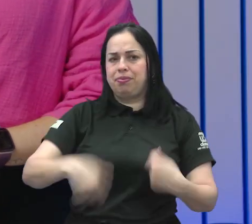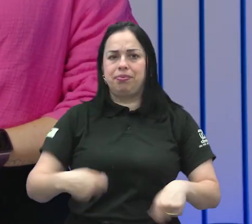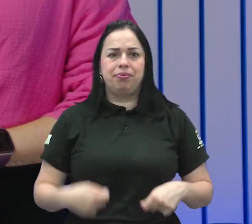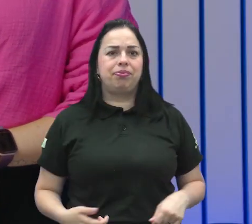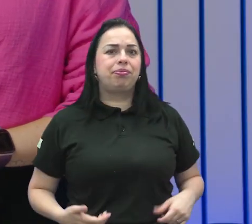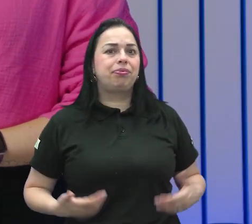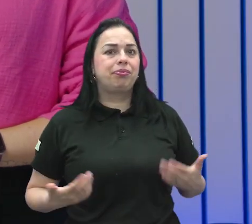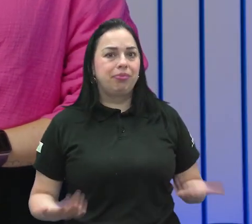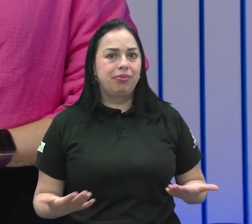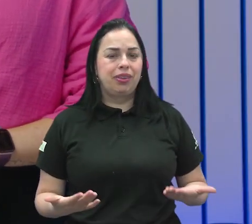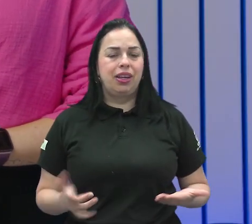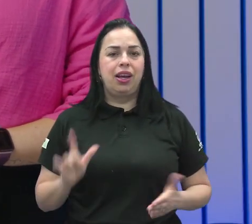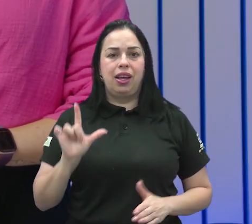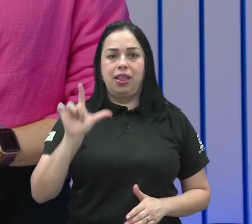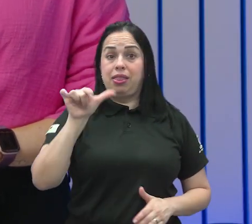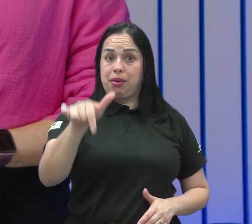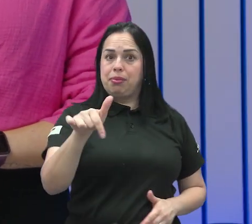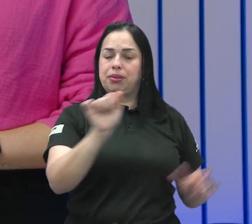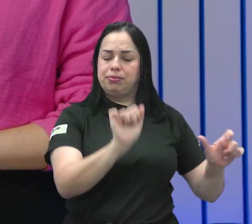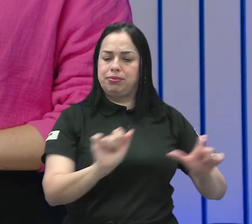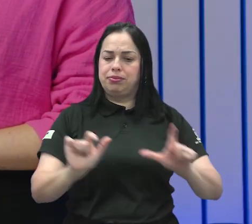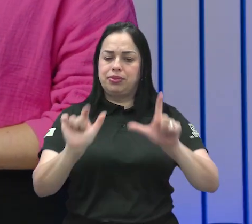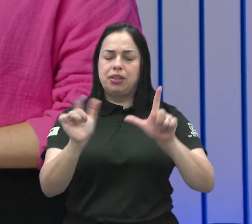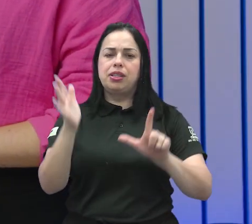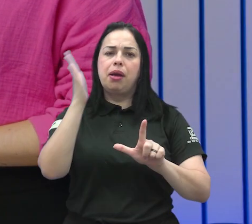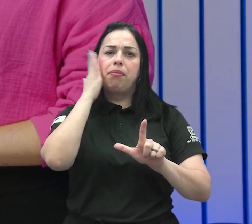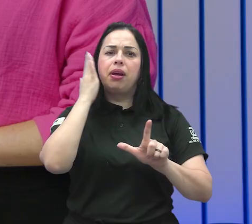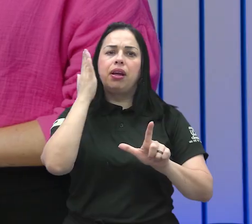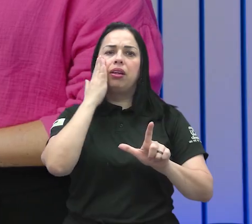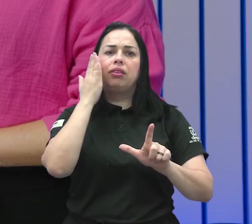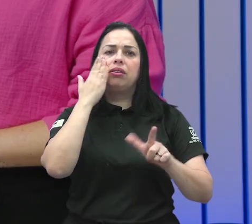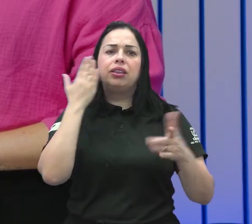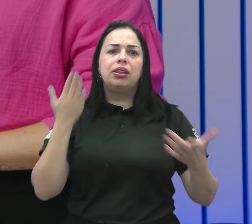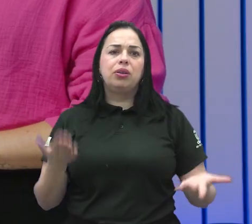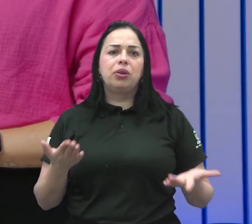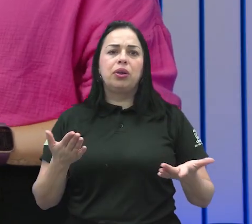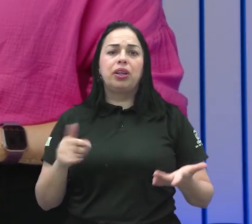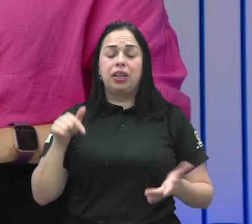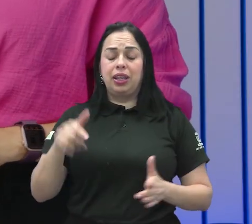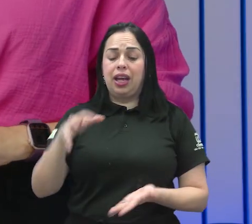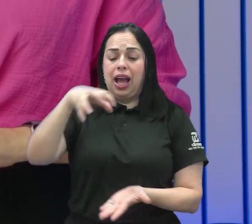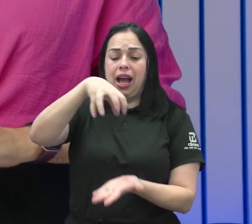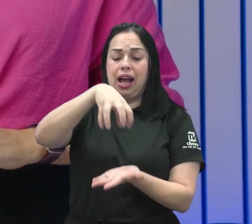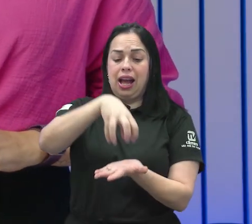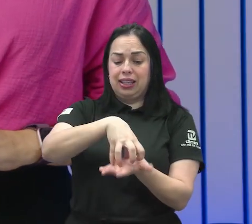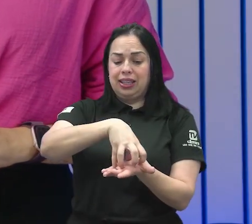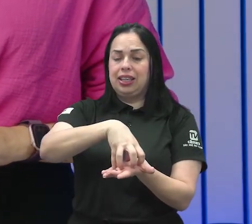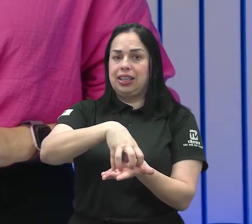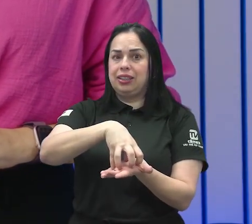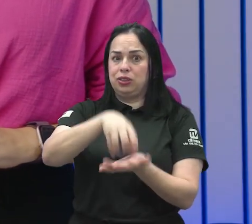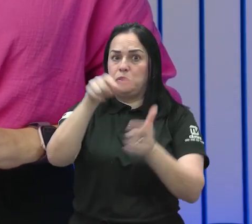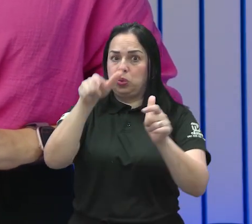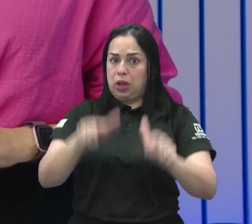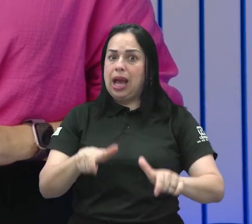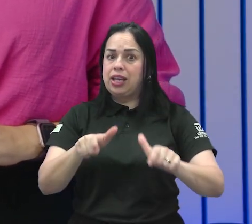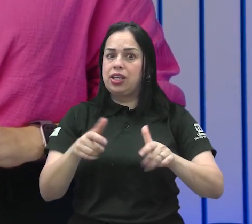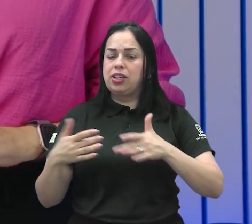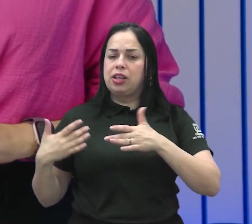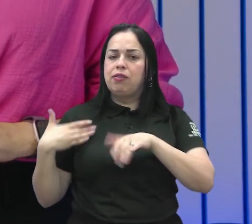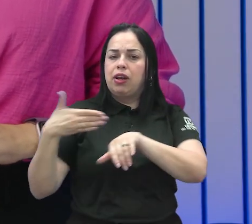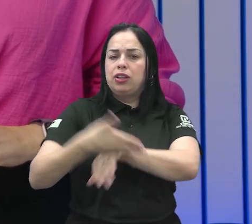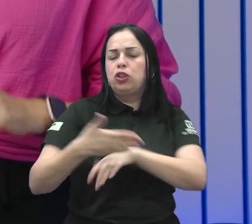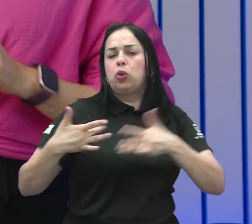todos nós. No próximo bloco, vamos saber como está o trabalho do Banco de Sangue de São José